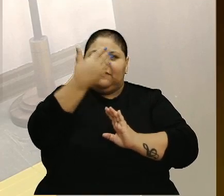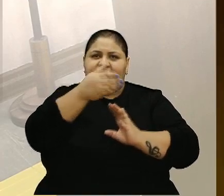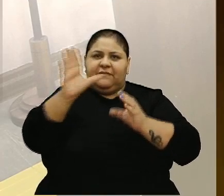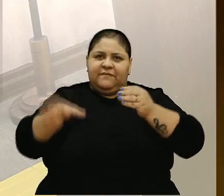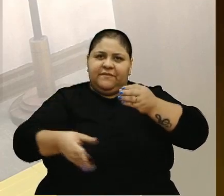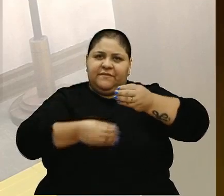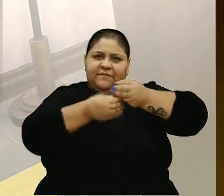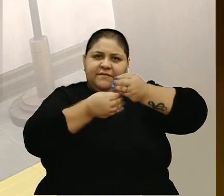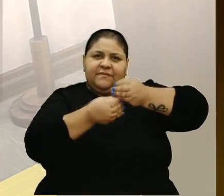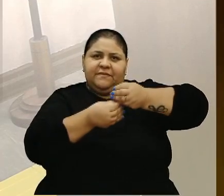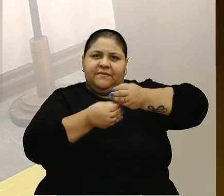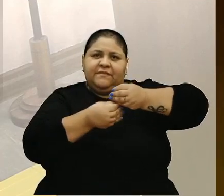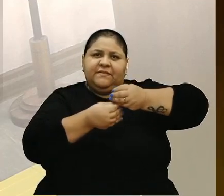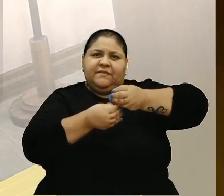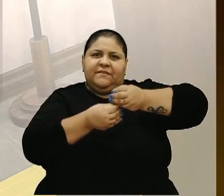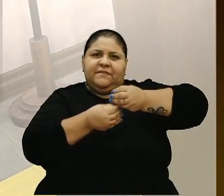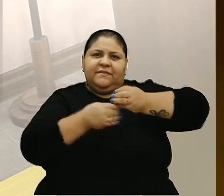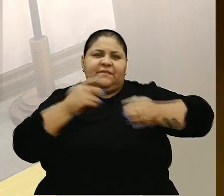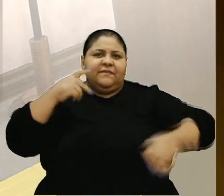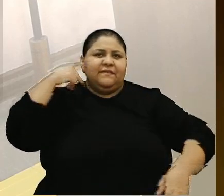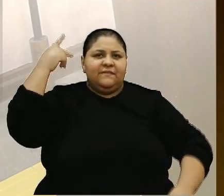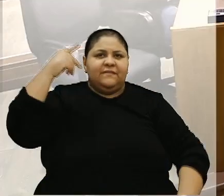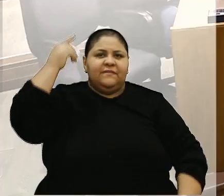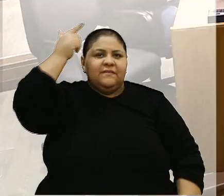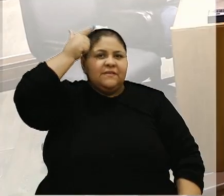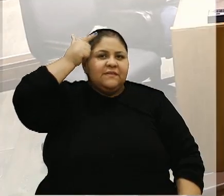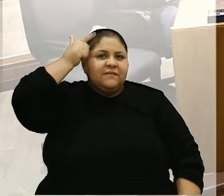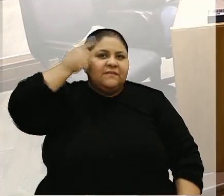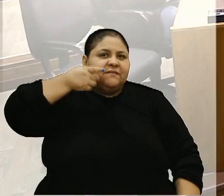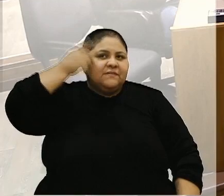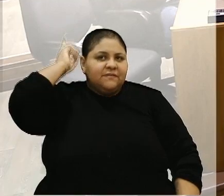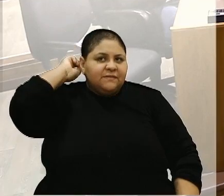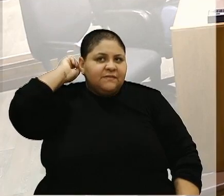do vereador Lucas.